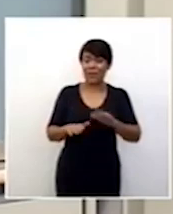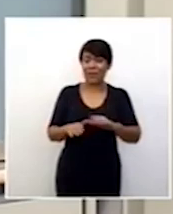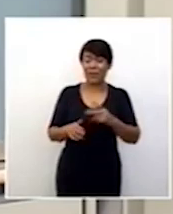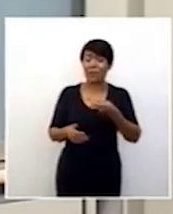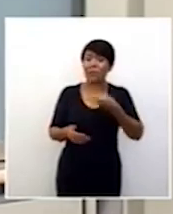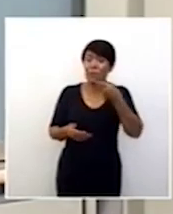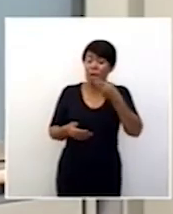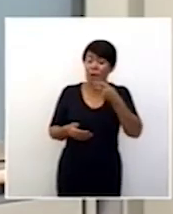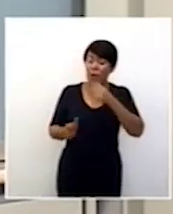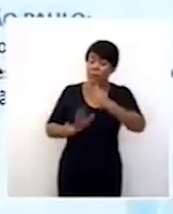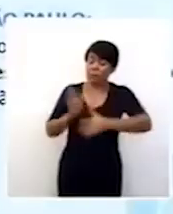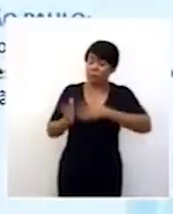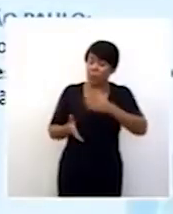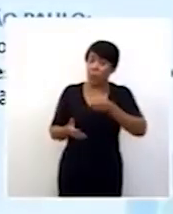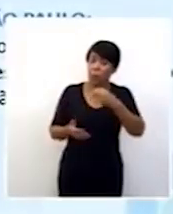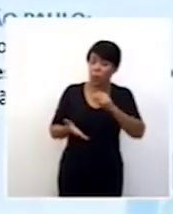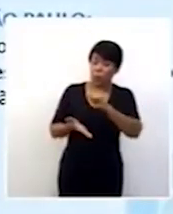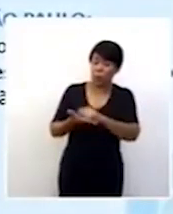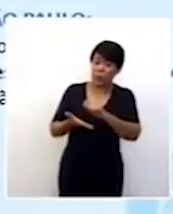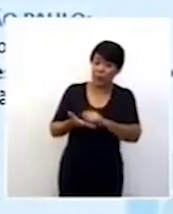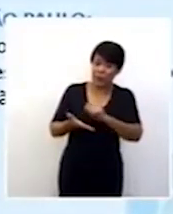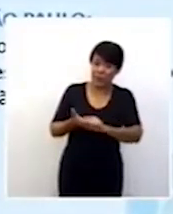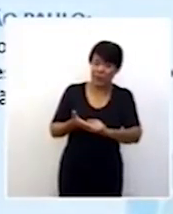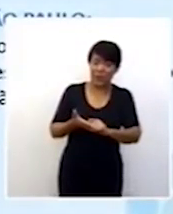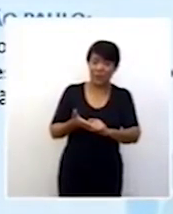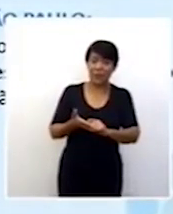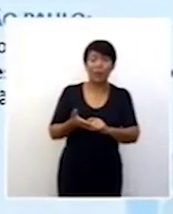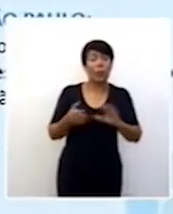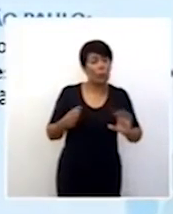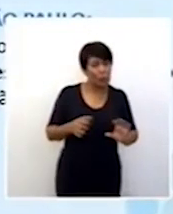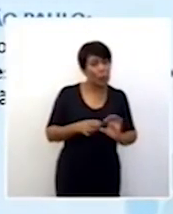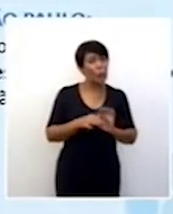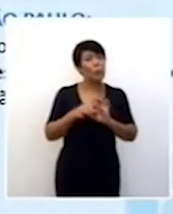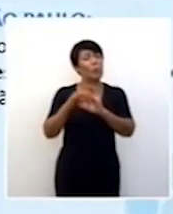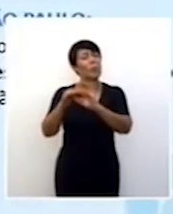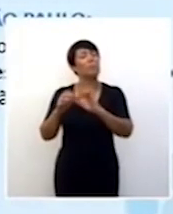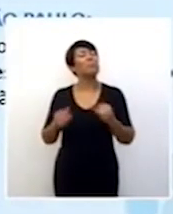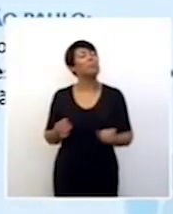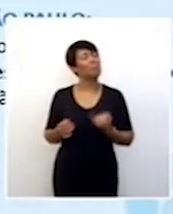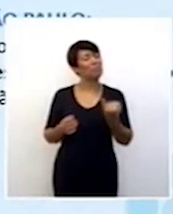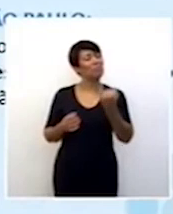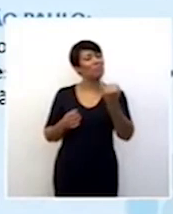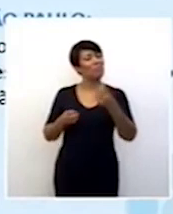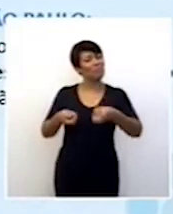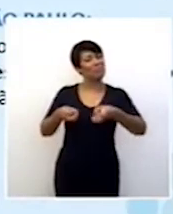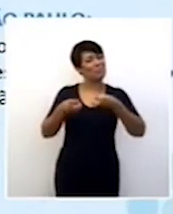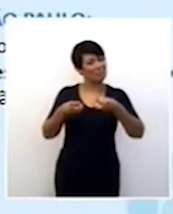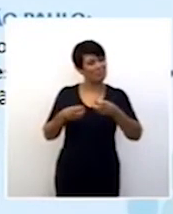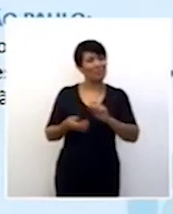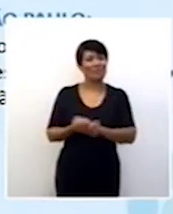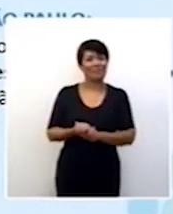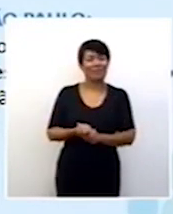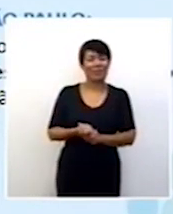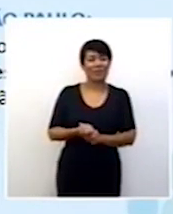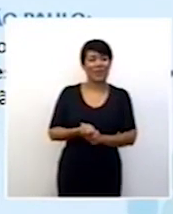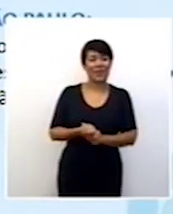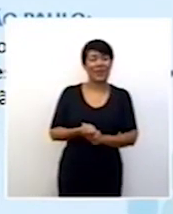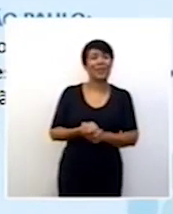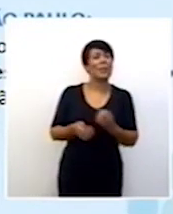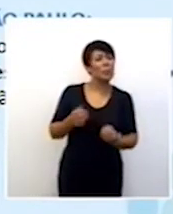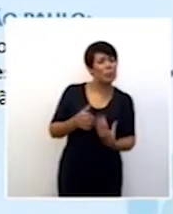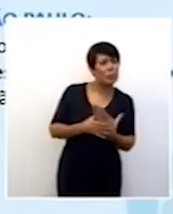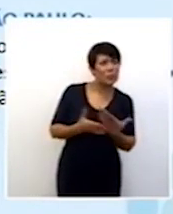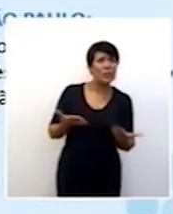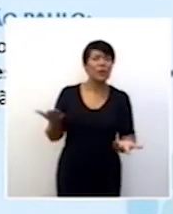escrita, levando em consideração o contexto, levando em consideração o contexto, a situação de